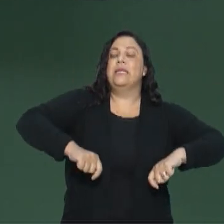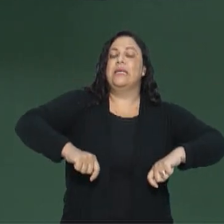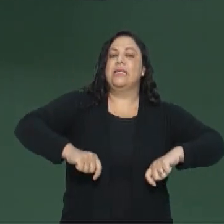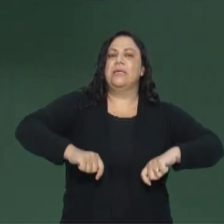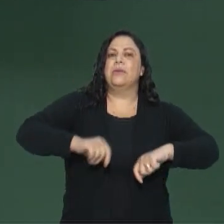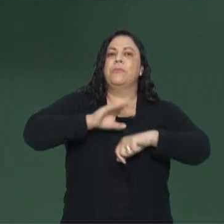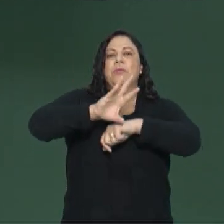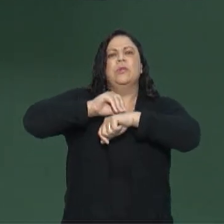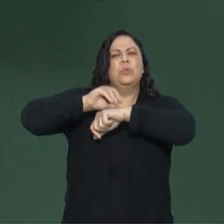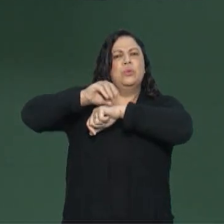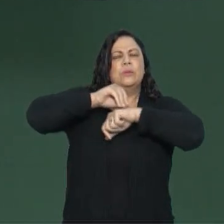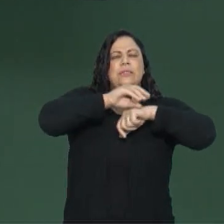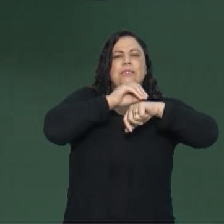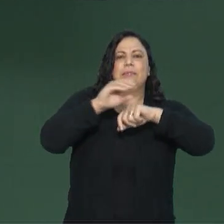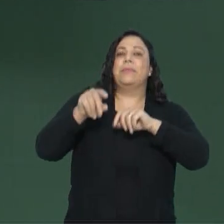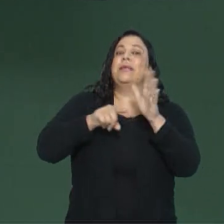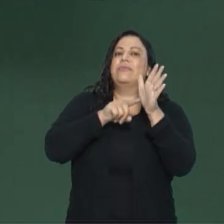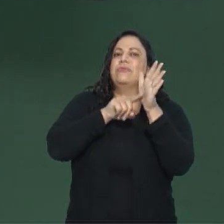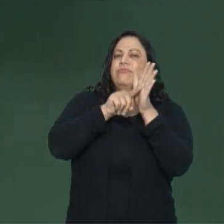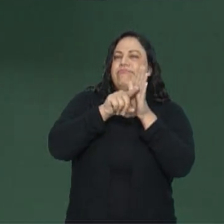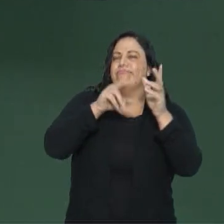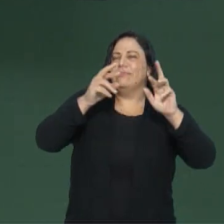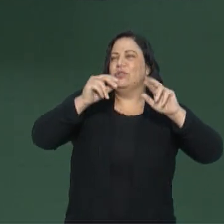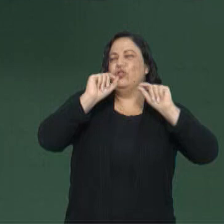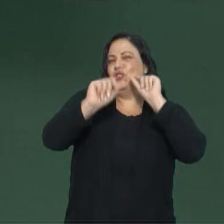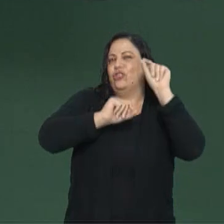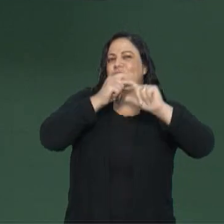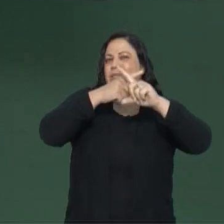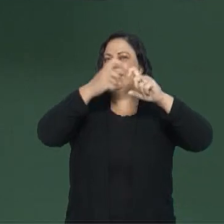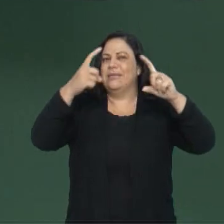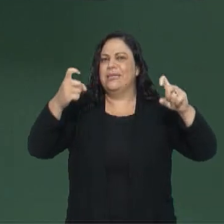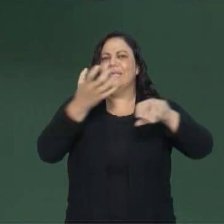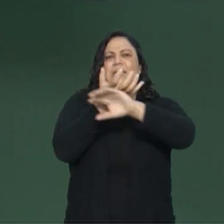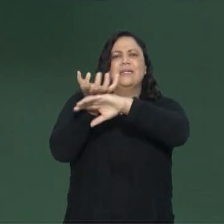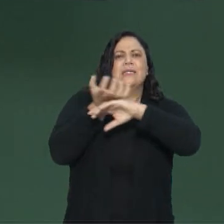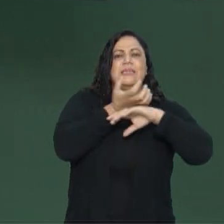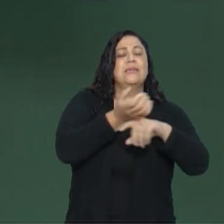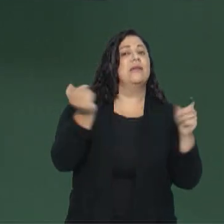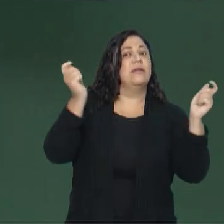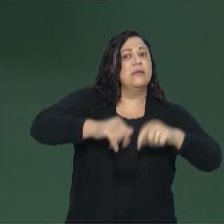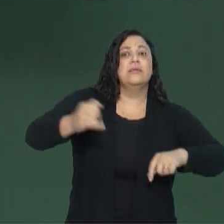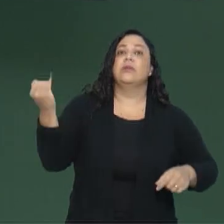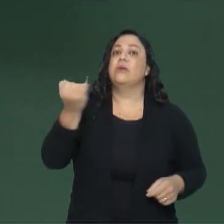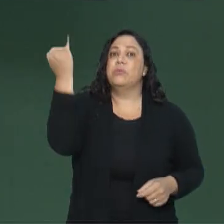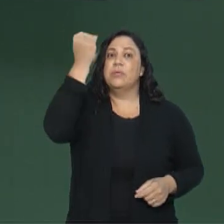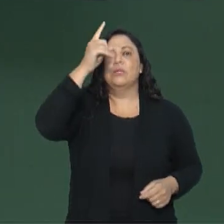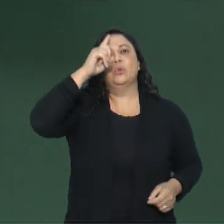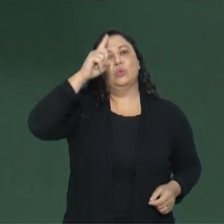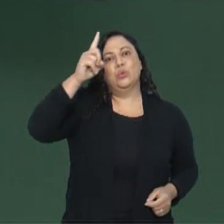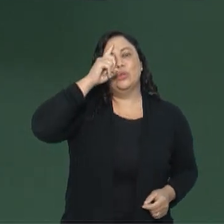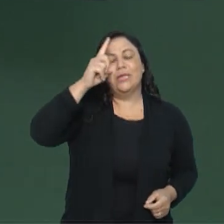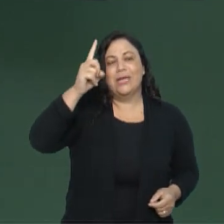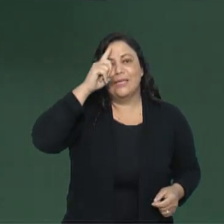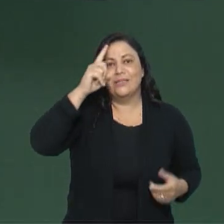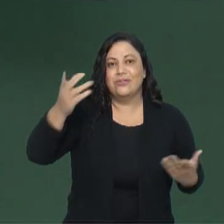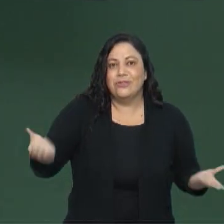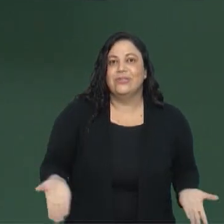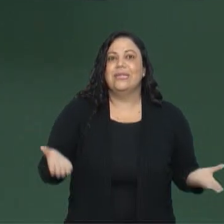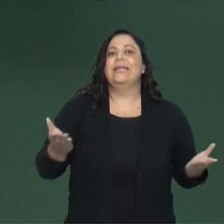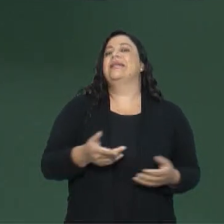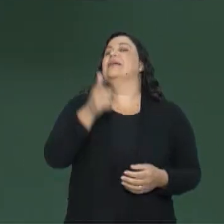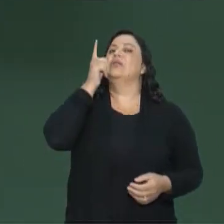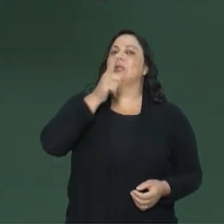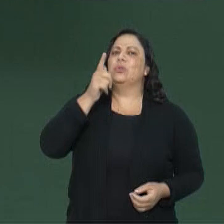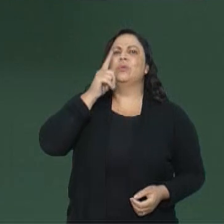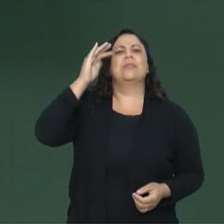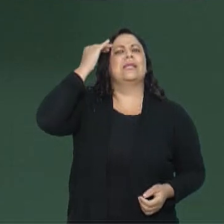de ciências, das outras disciplinas, são importantes, são aplicados no cotidiano e a gente consegue